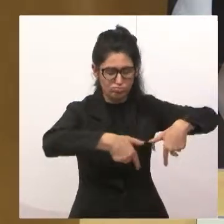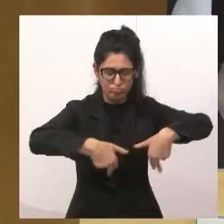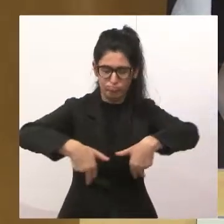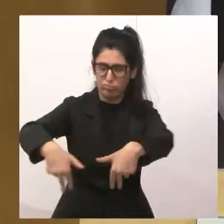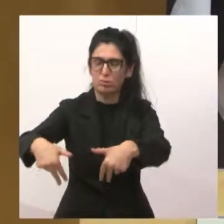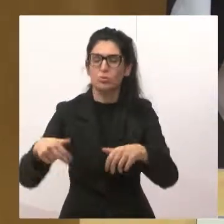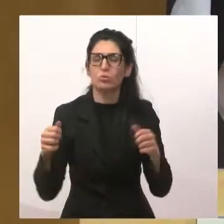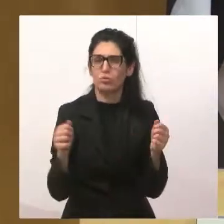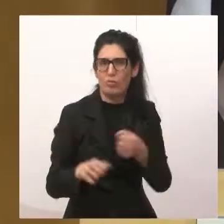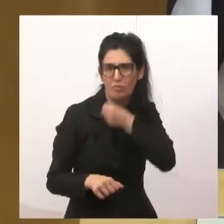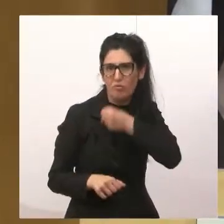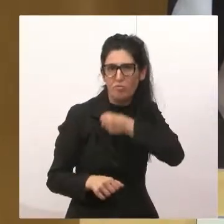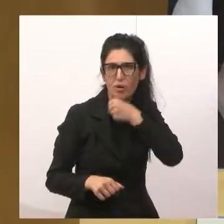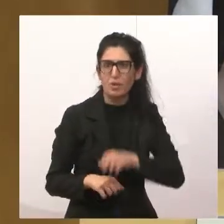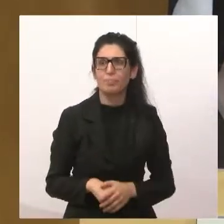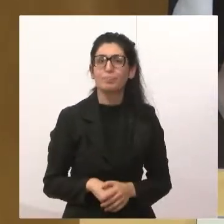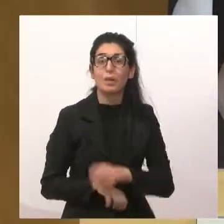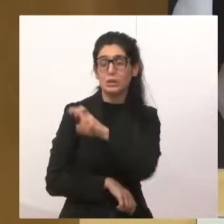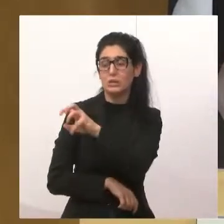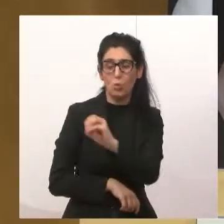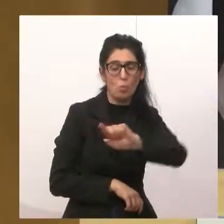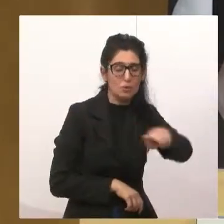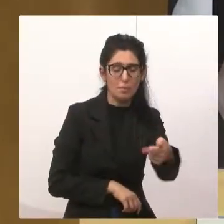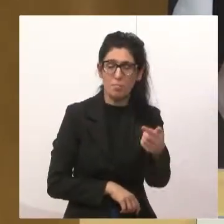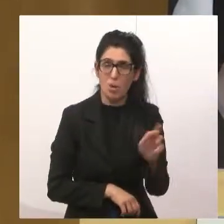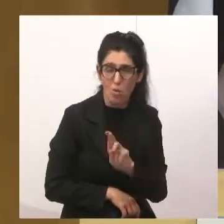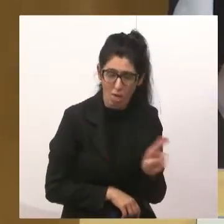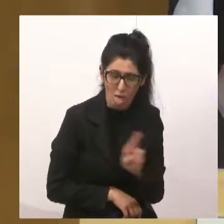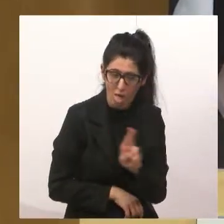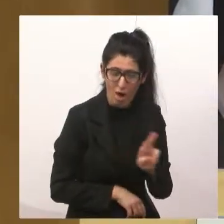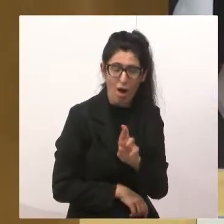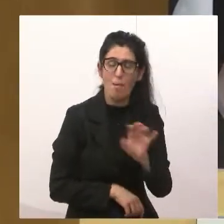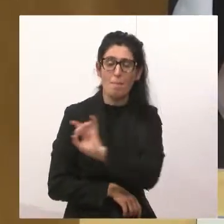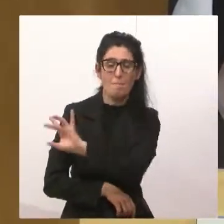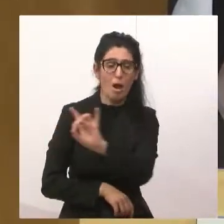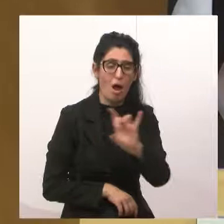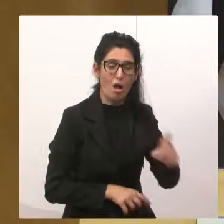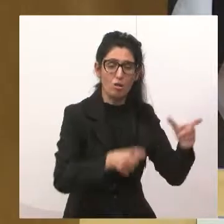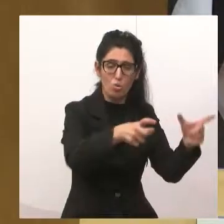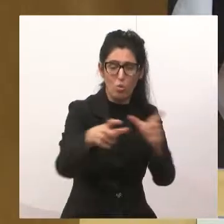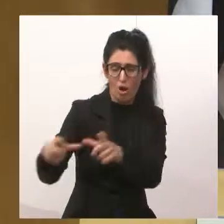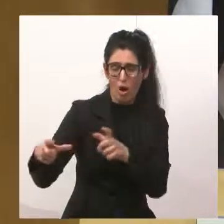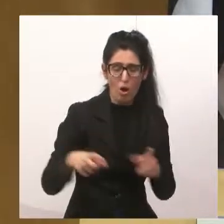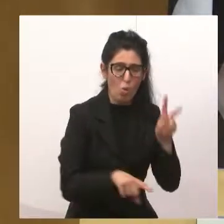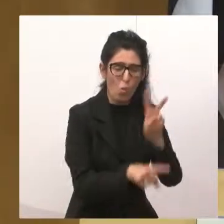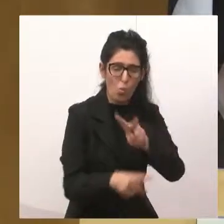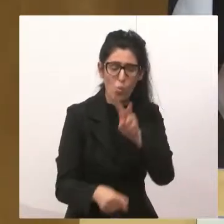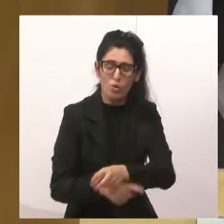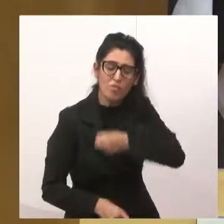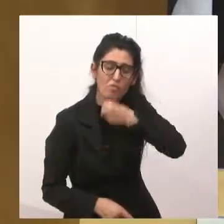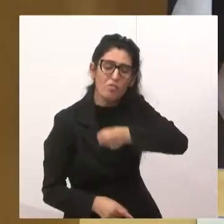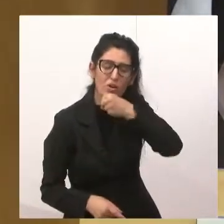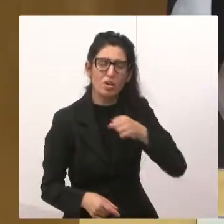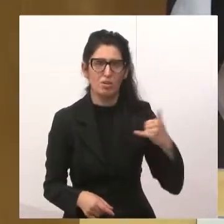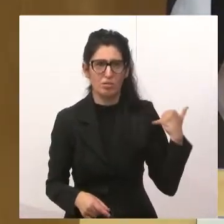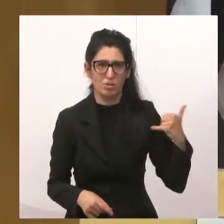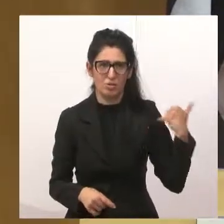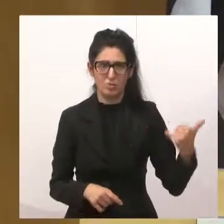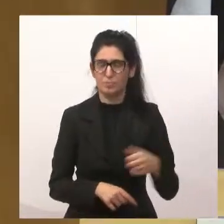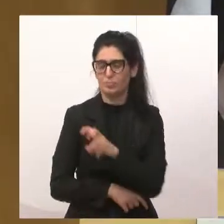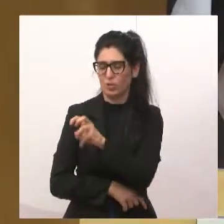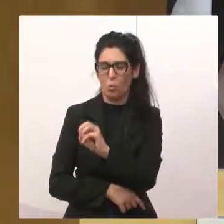mil para cada entidade que cuida do idoso no nosso município, né? R$50 mil que foi para o Amor